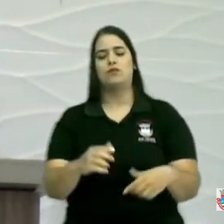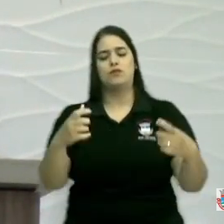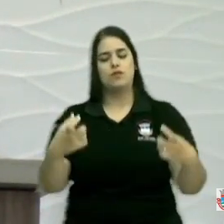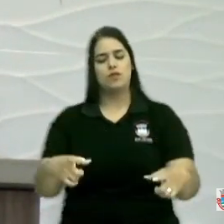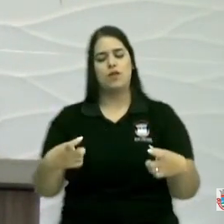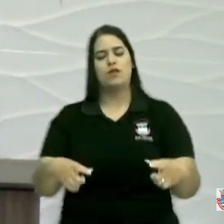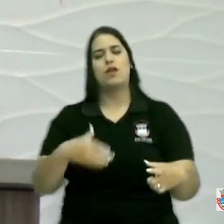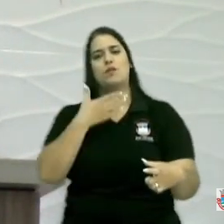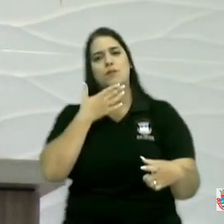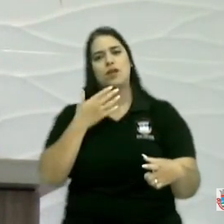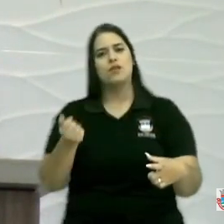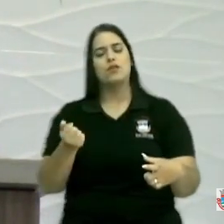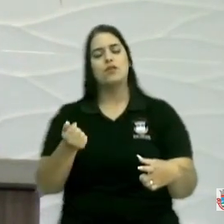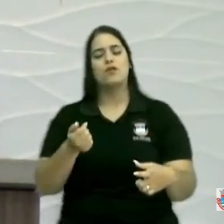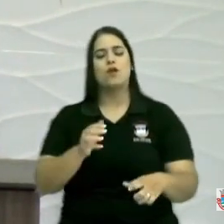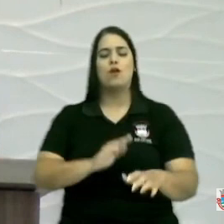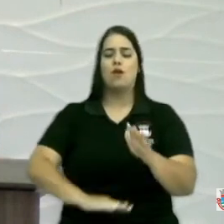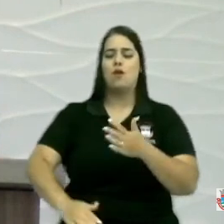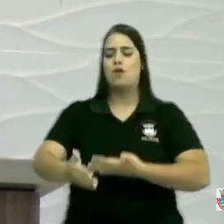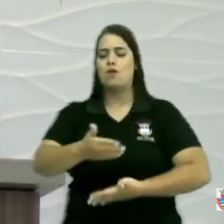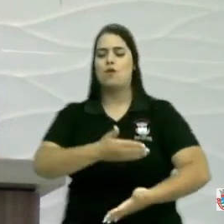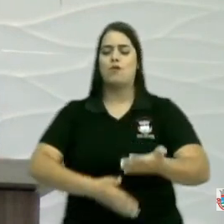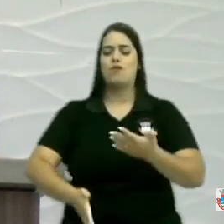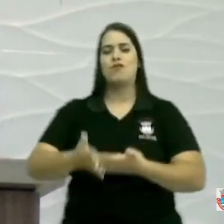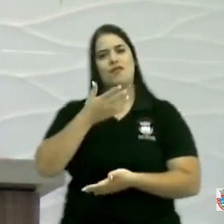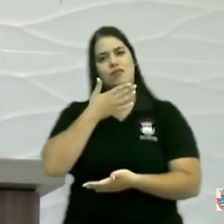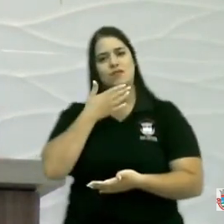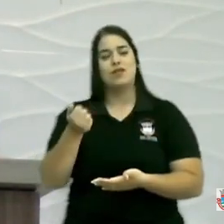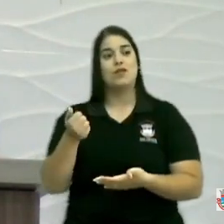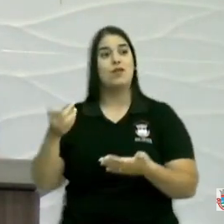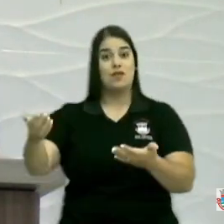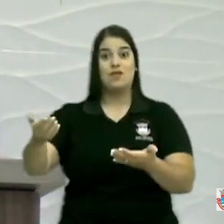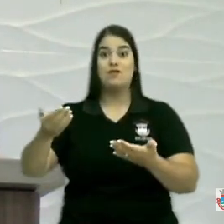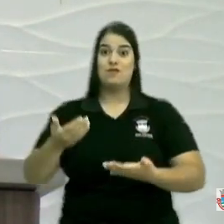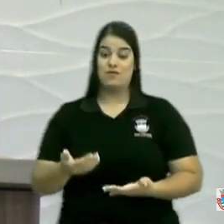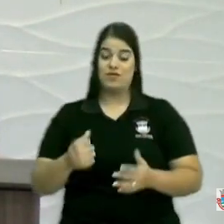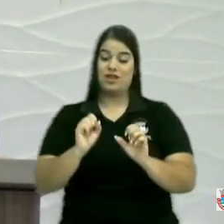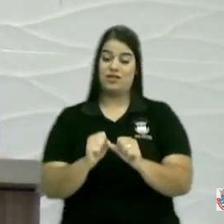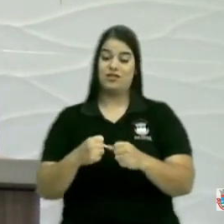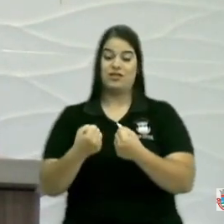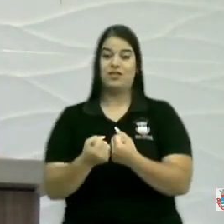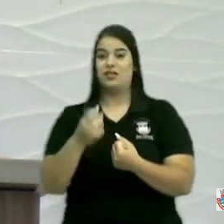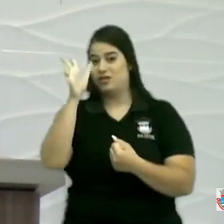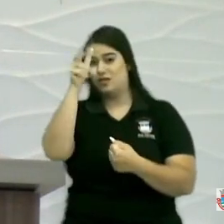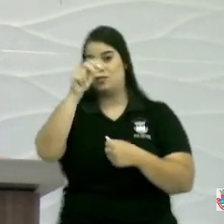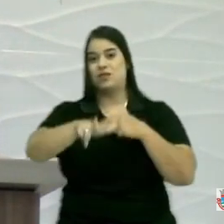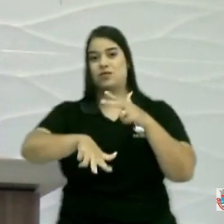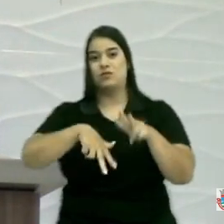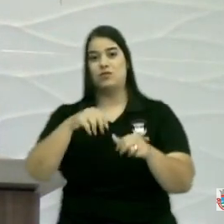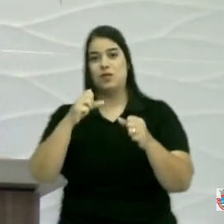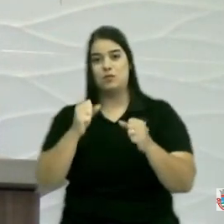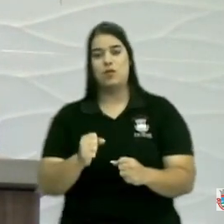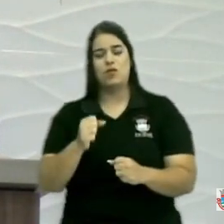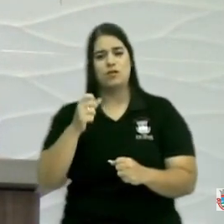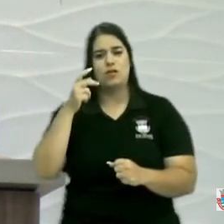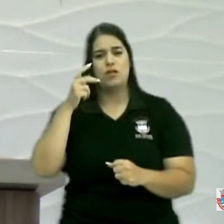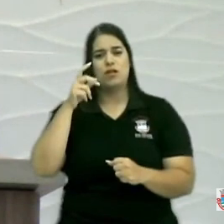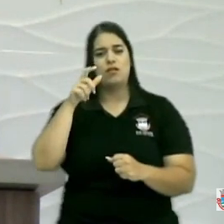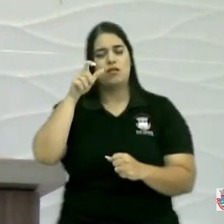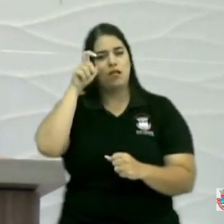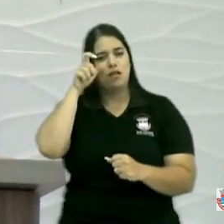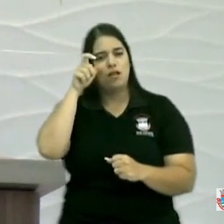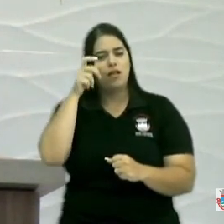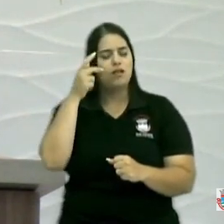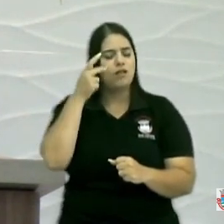melhor, vão ser cuidadas bem melhor. E eu convido a toda a sociedade são-bentense que possa visitar esse espaço, que possa